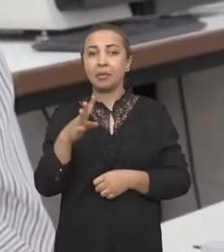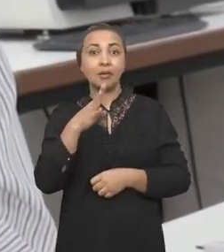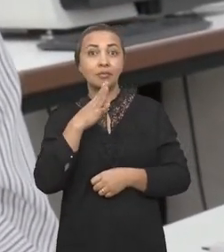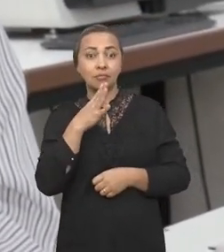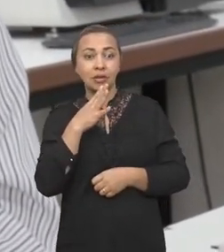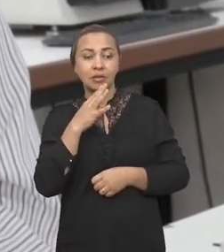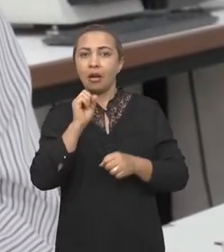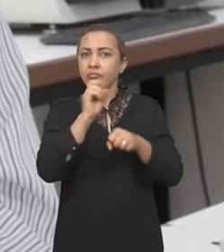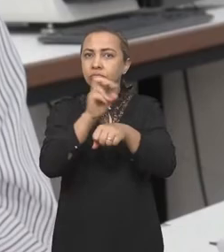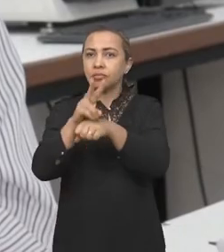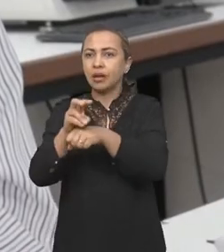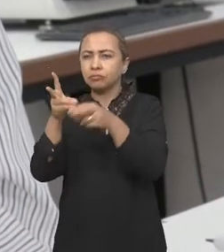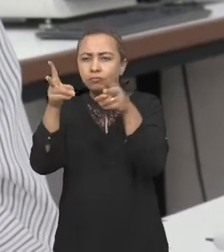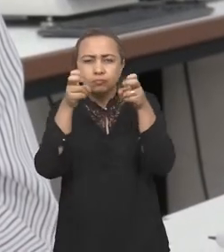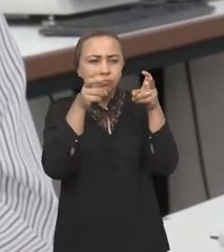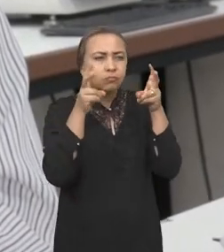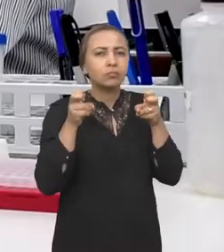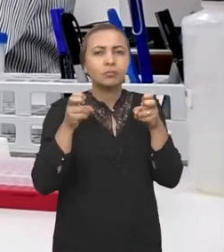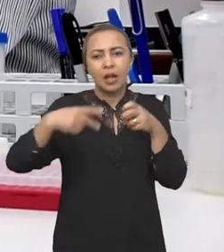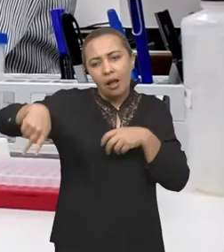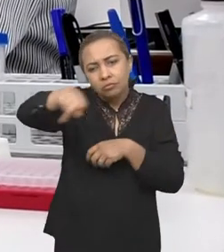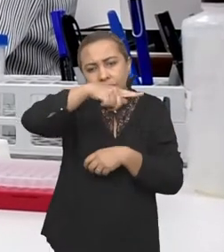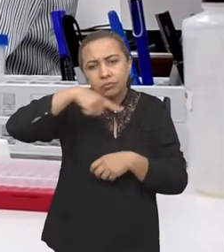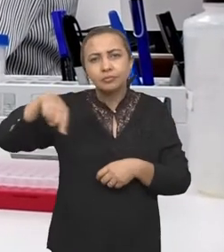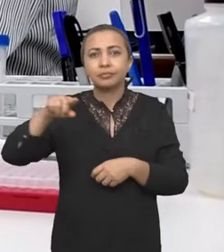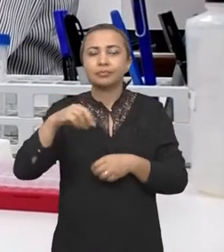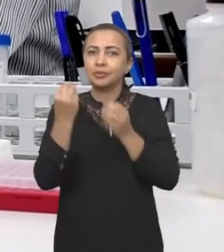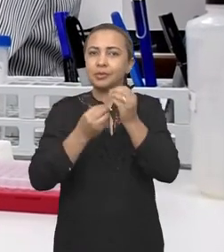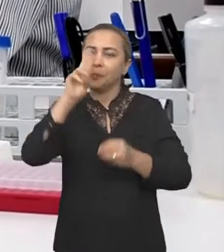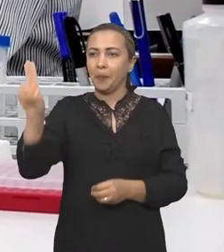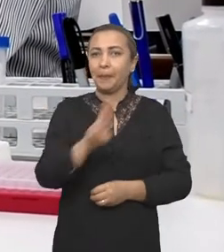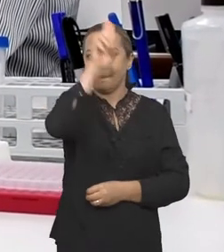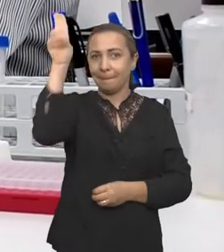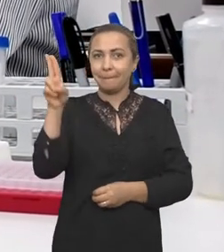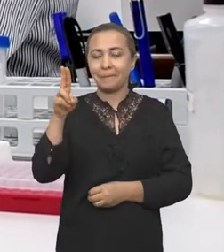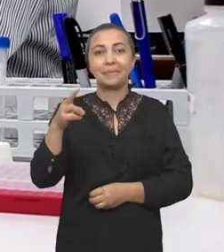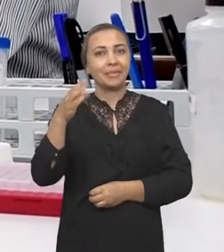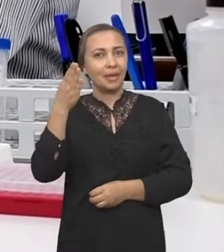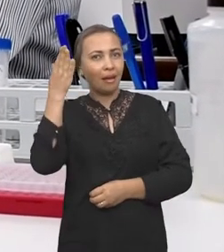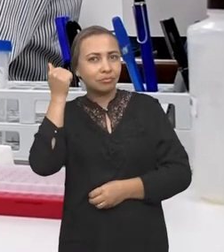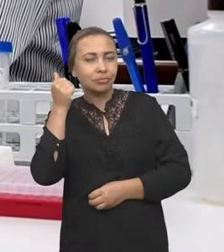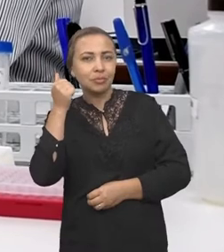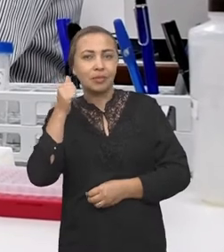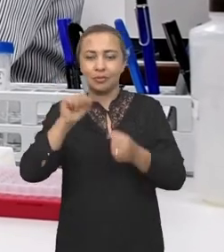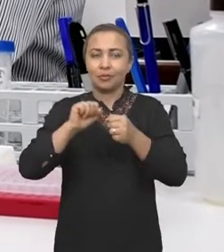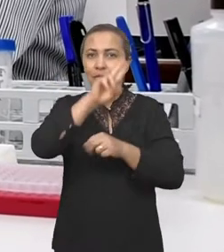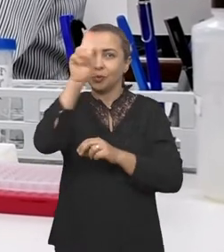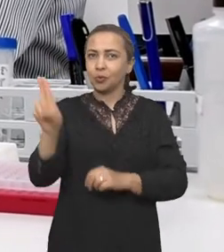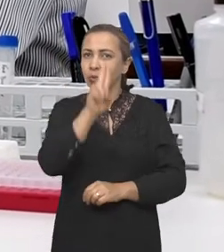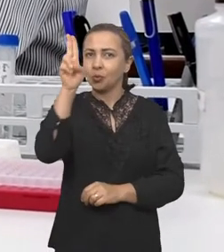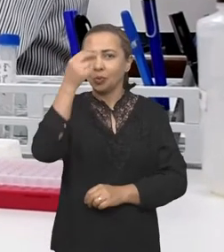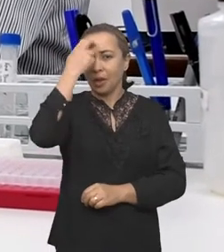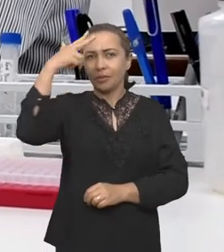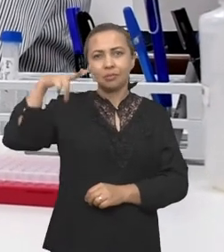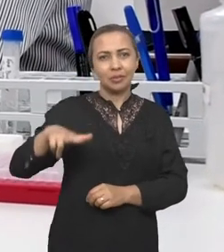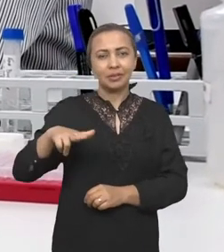reconhecer os tipos virais que estão circulando, que foi uma forma que a universidade encontrou de fazer uso